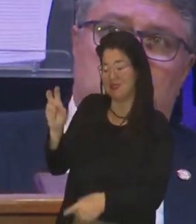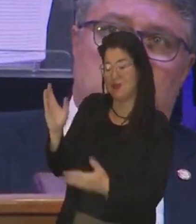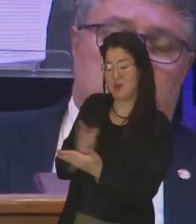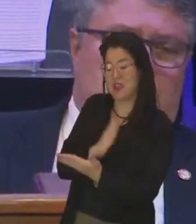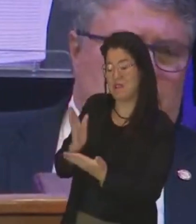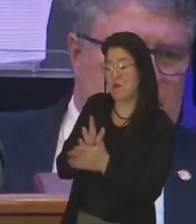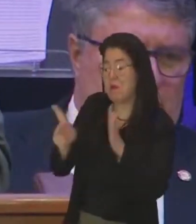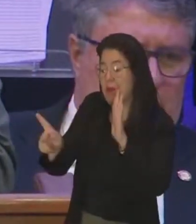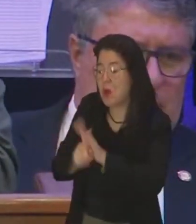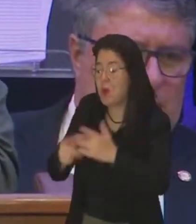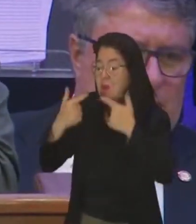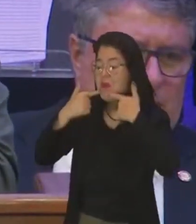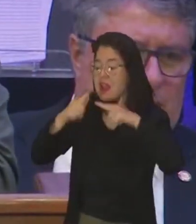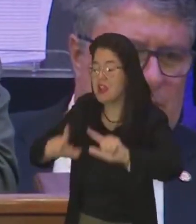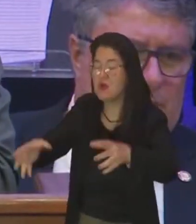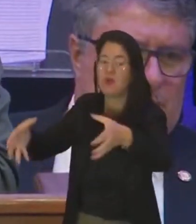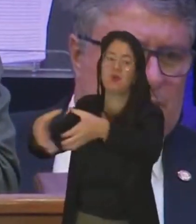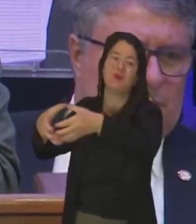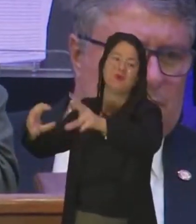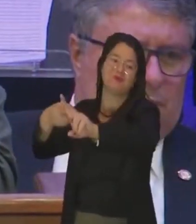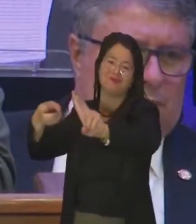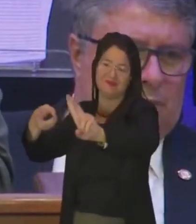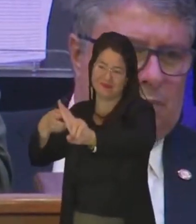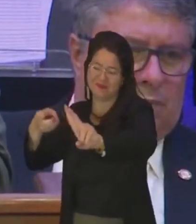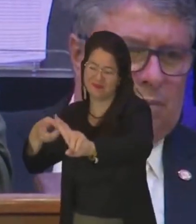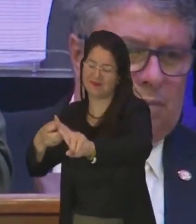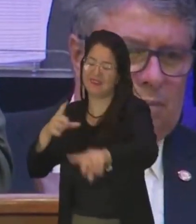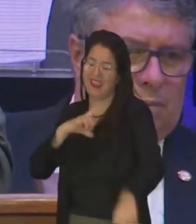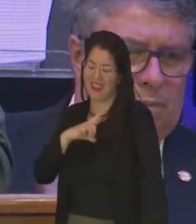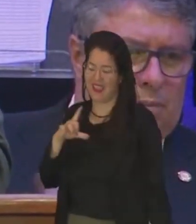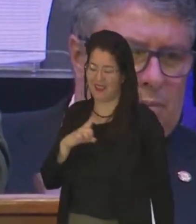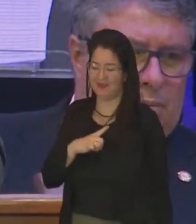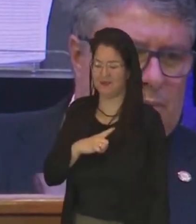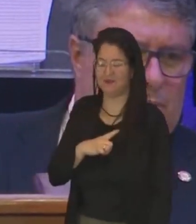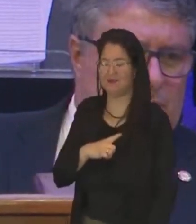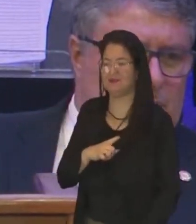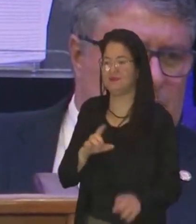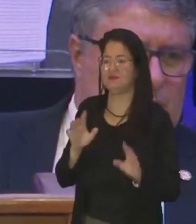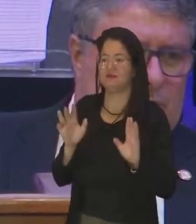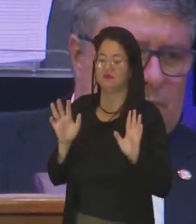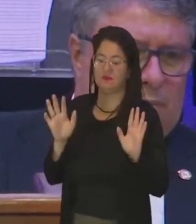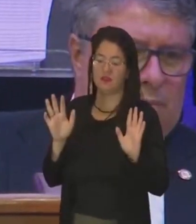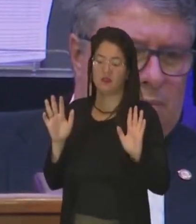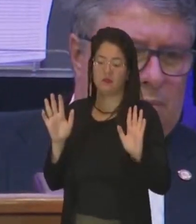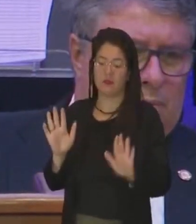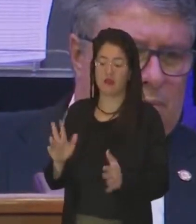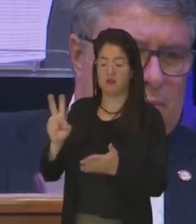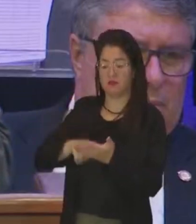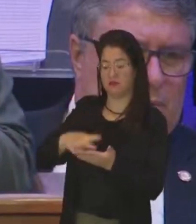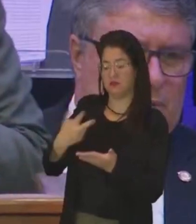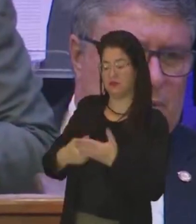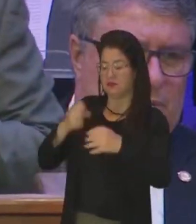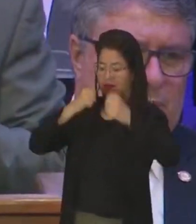língua, a língua que fala o coração deles. Mas,